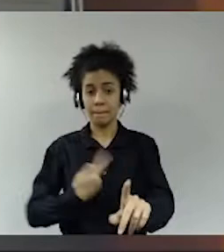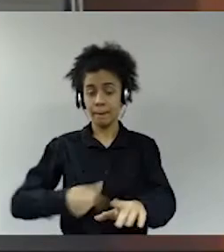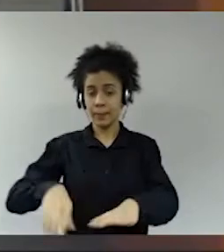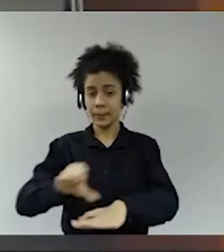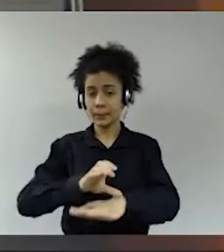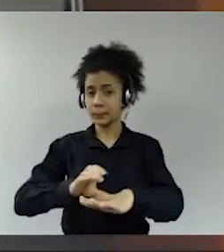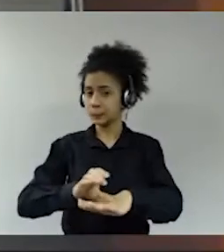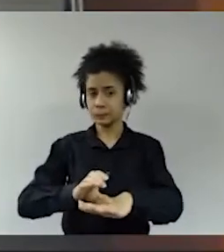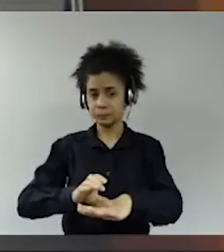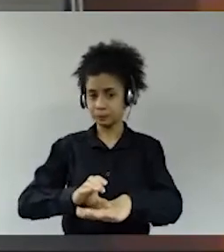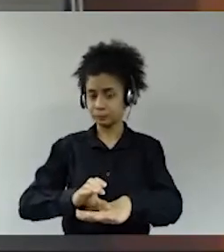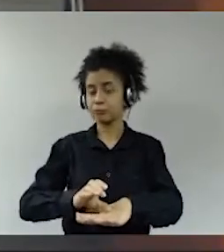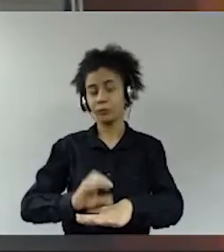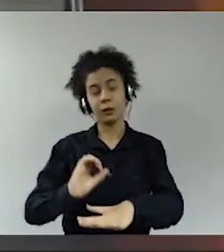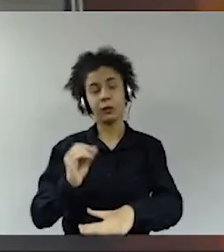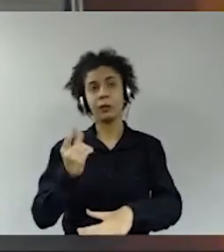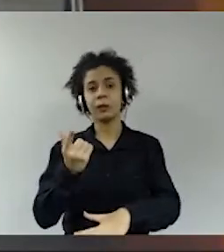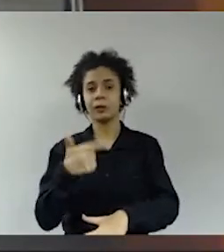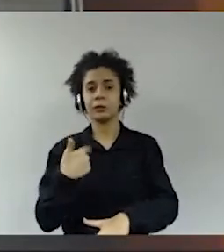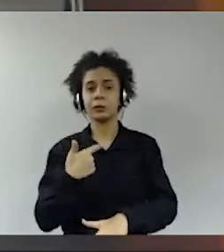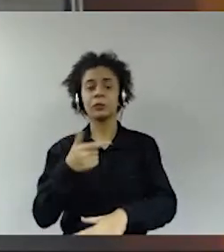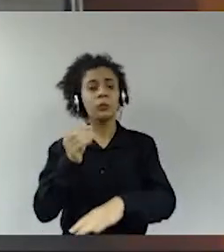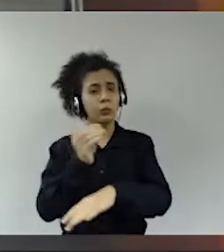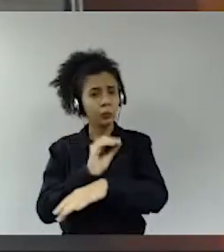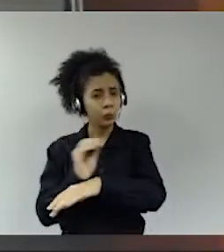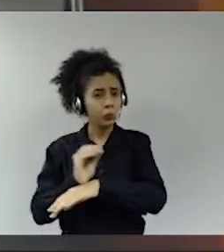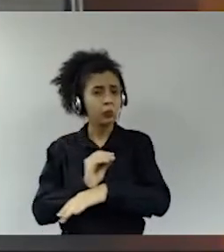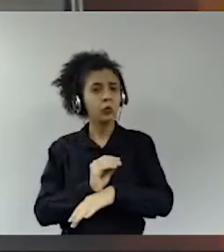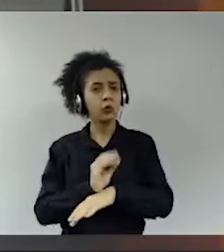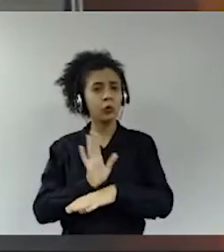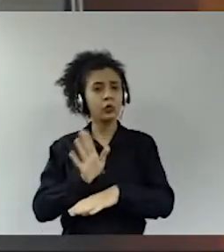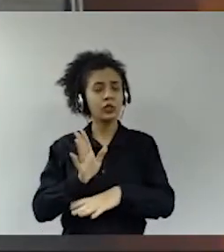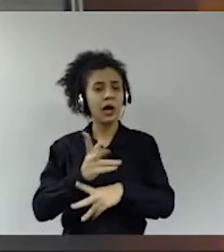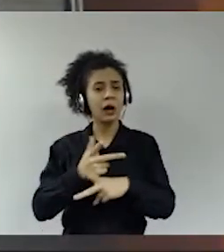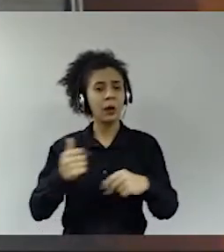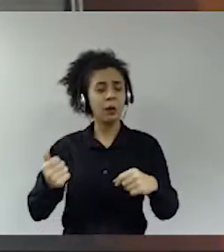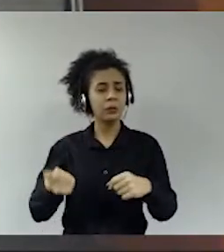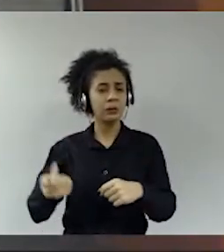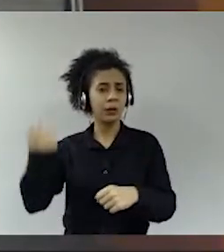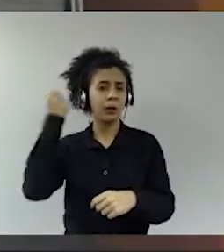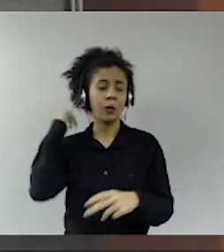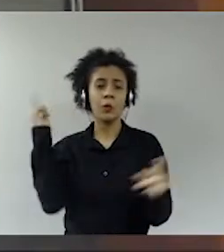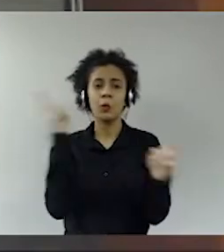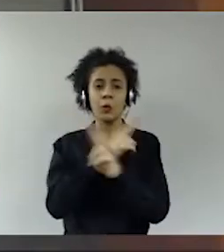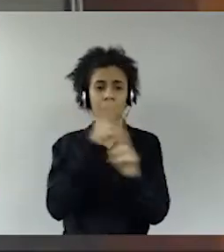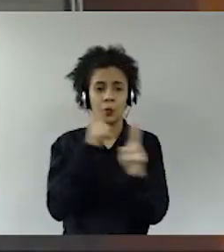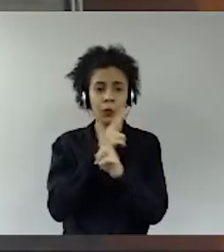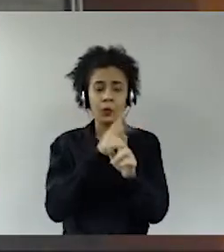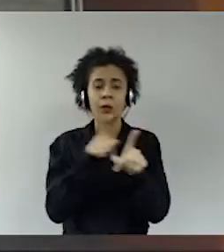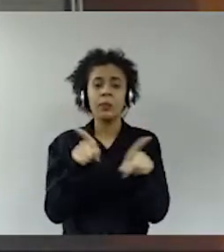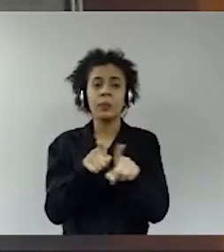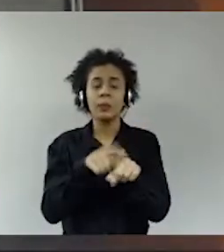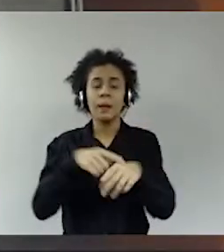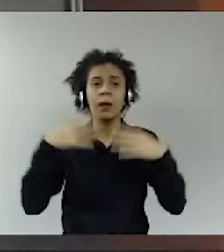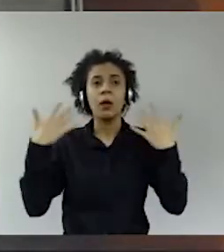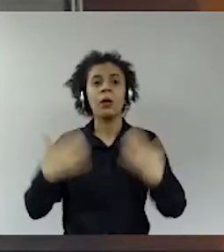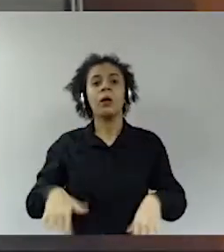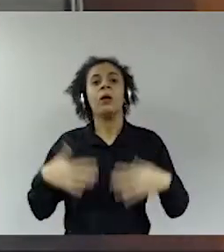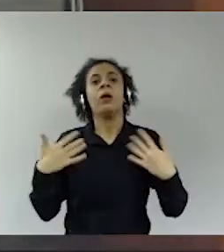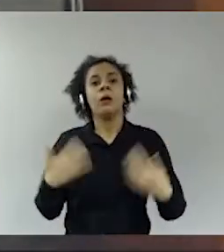Constituição, não curiosamente, cuidou de situações de urgência e, inclusive, de situações de